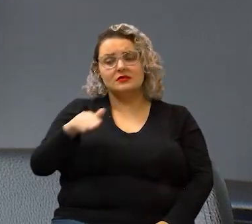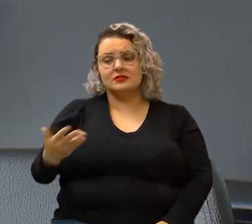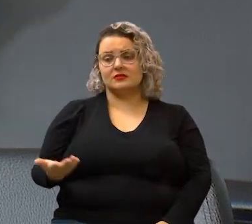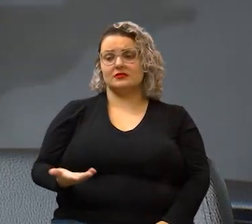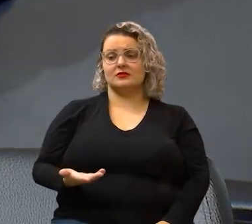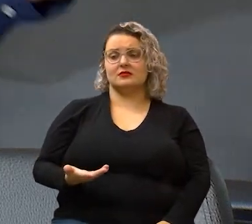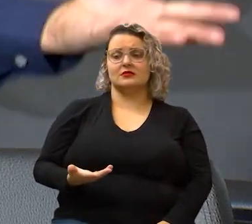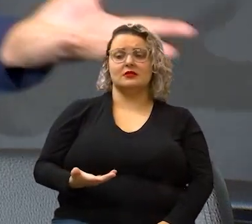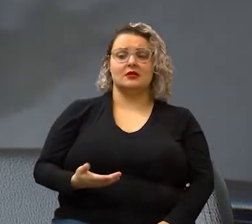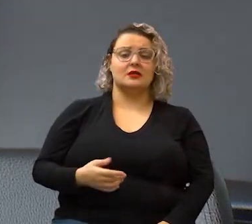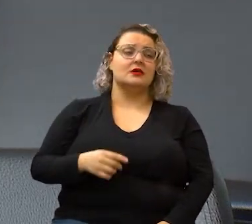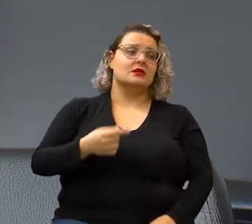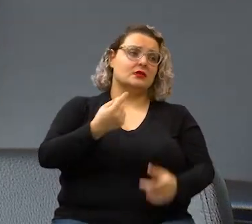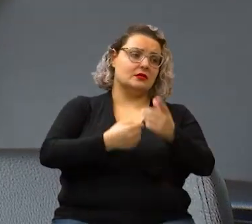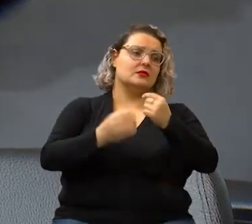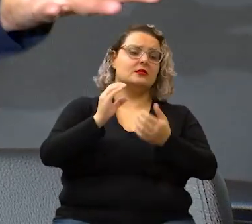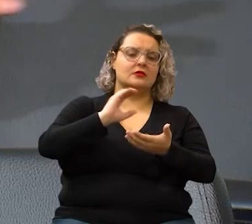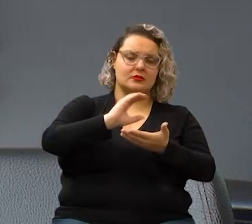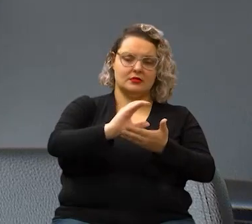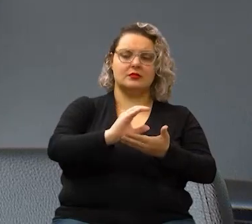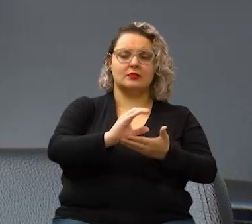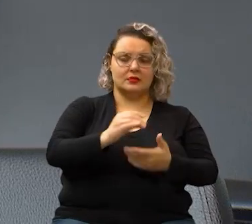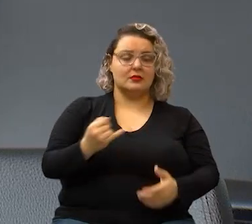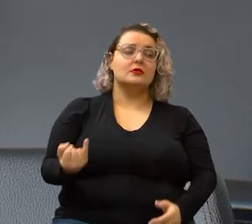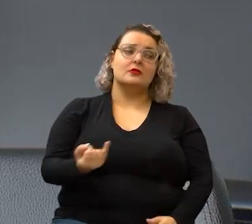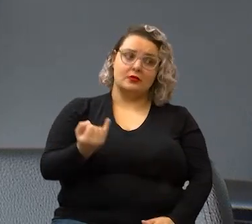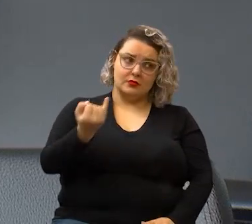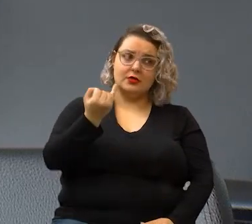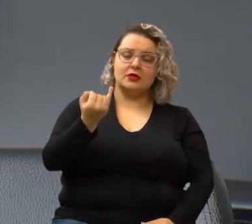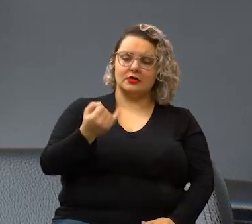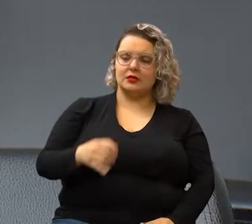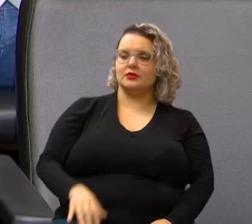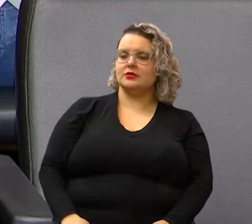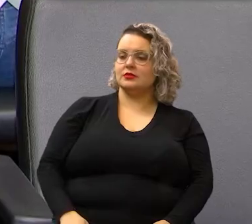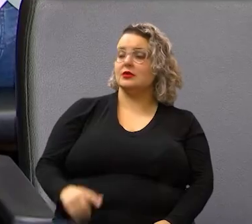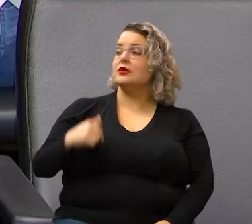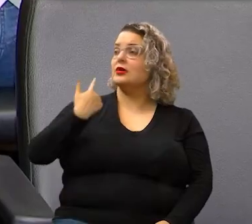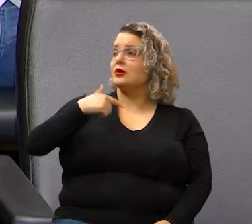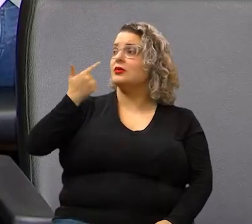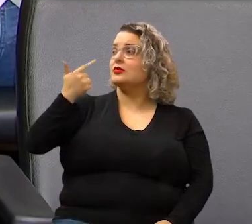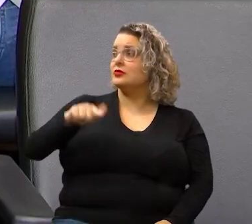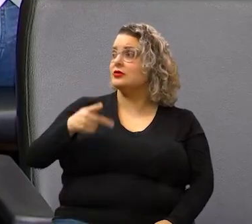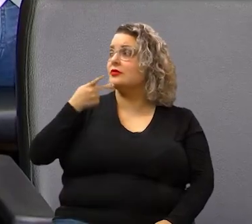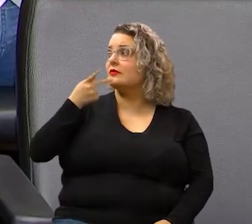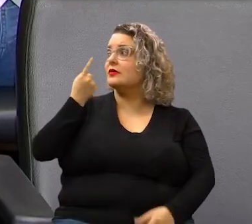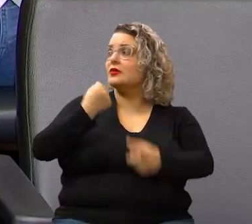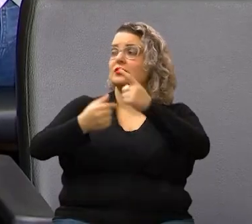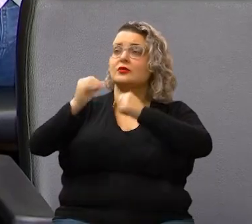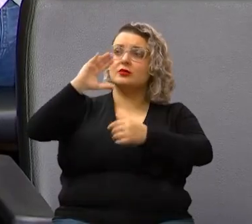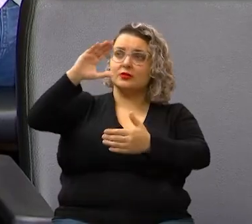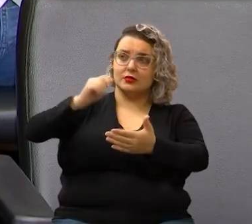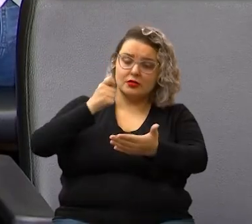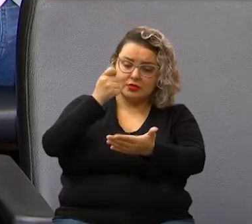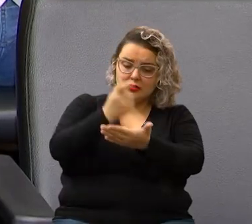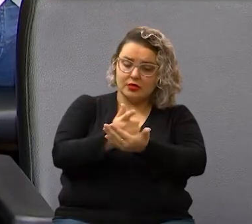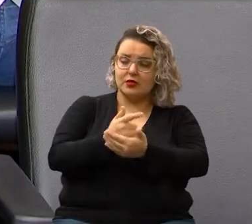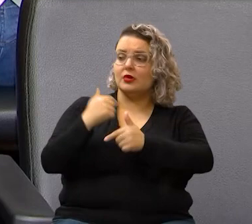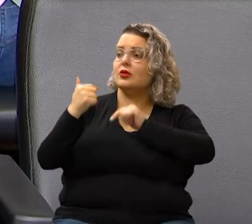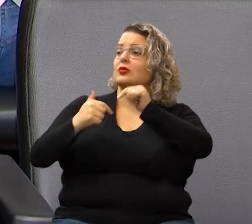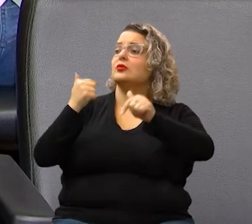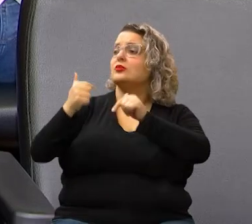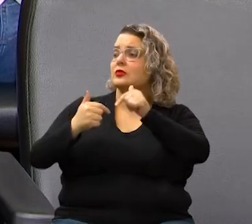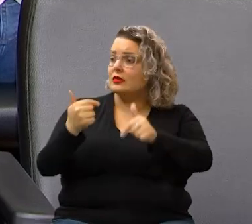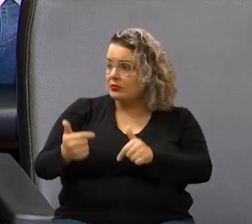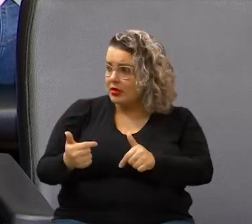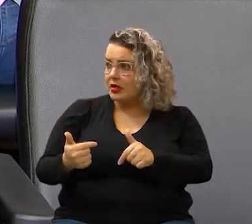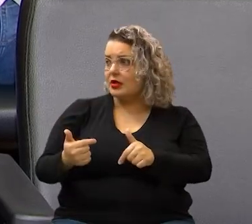crianças. Então, essa destinação foi bem encaminhada. A gente segue falando aqui sobre as emendas impositivas, o